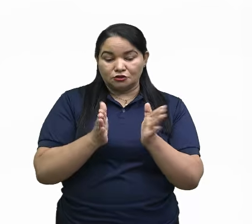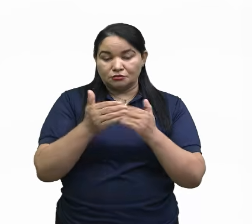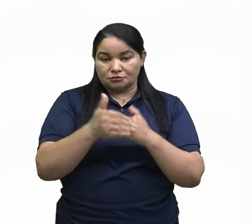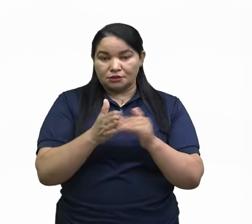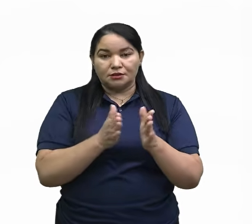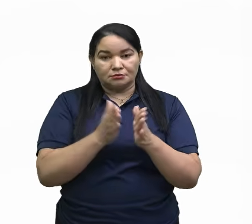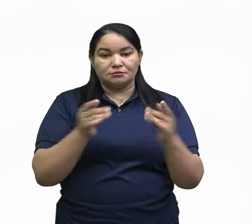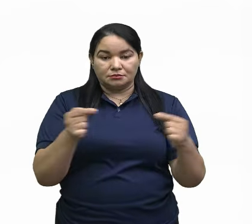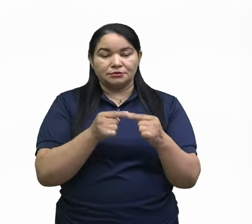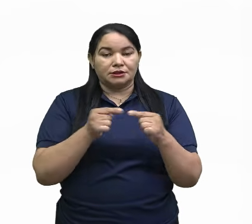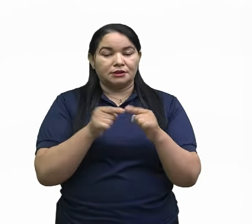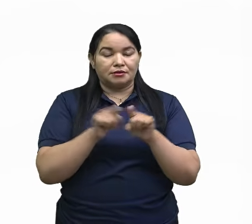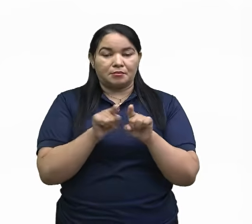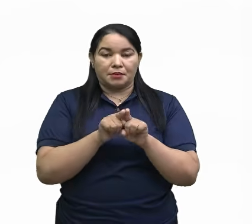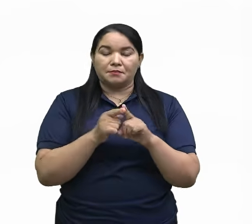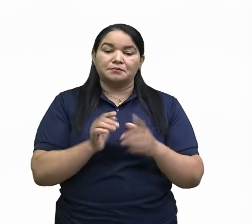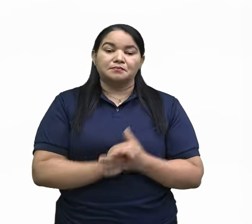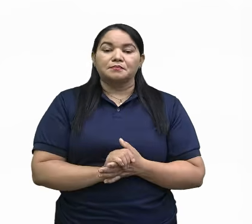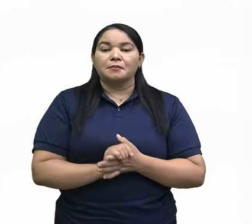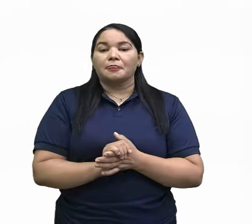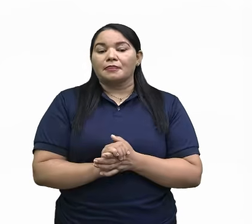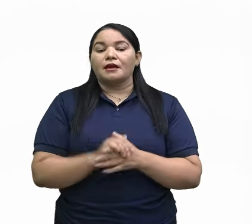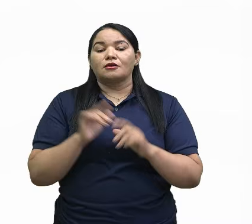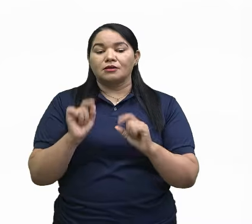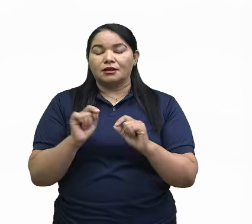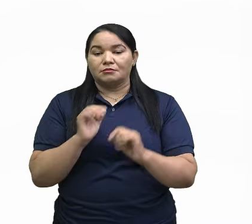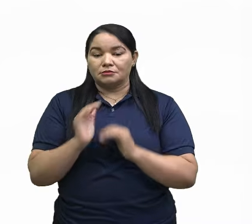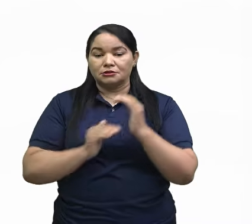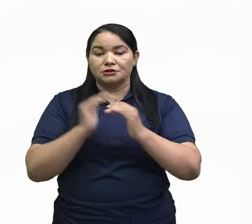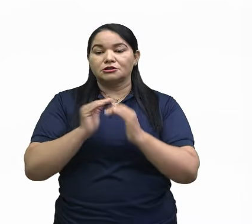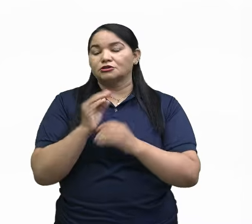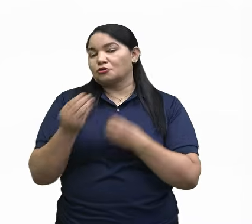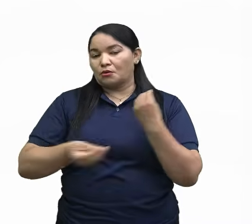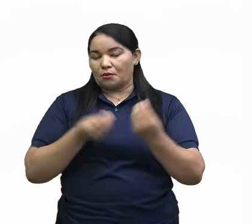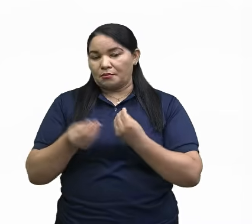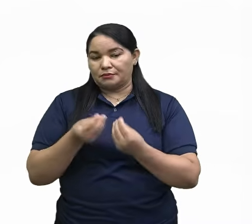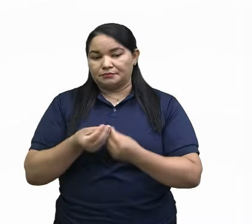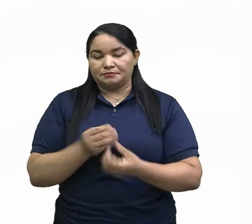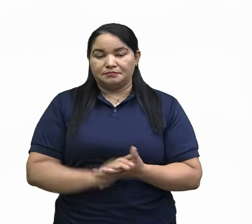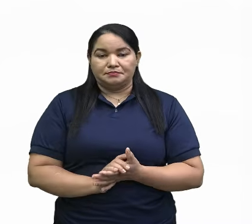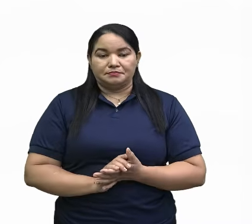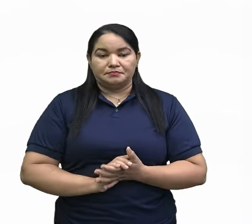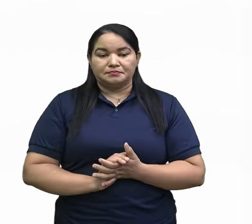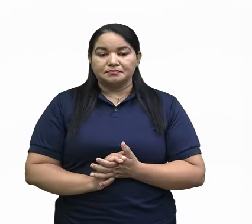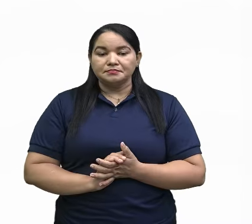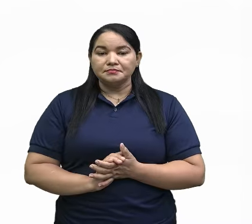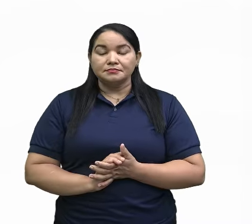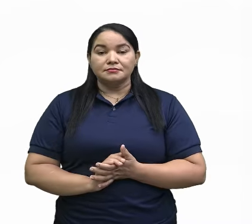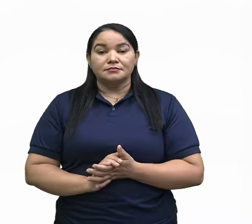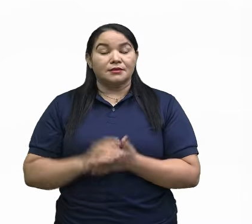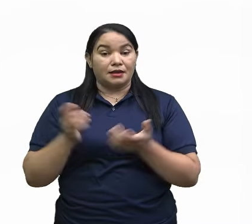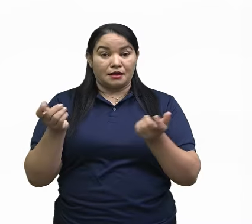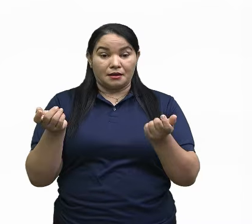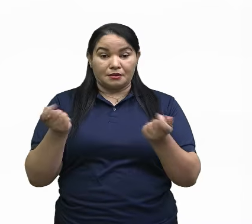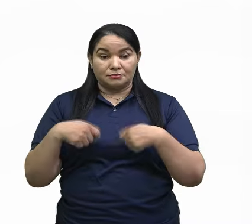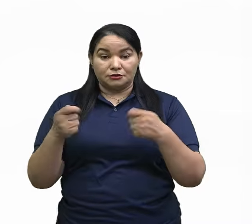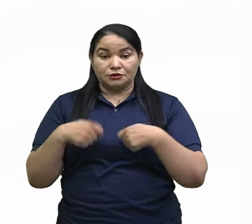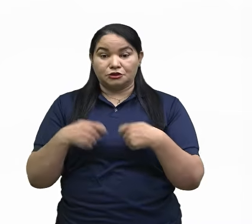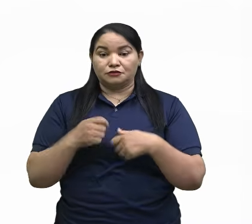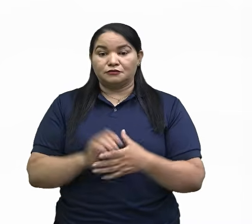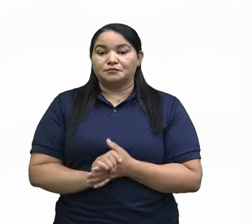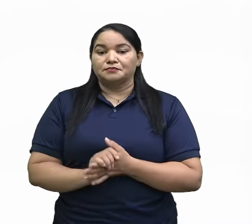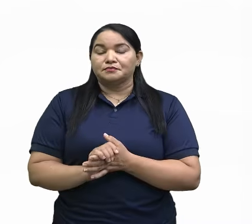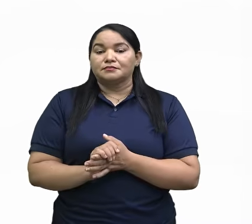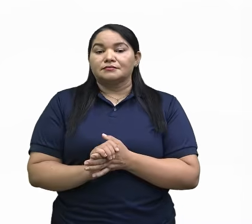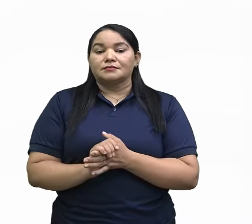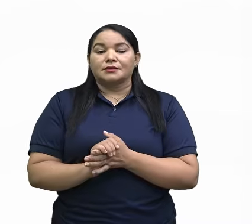Isso serve também para baterias. O processo funciona da seguinte maneira. Então, é possível converter